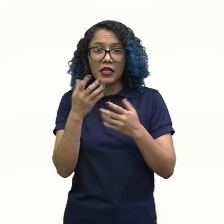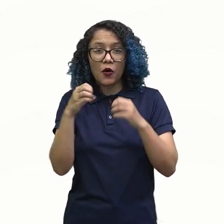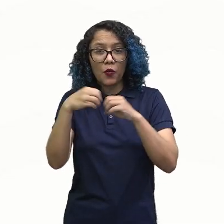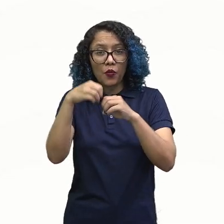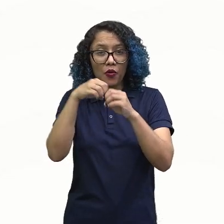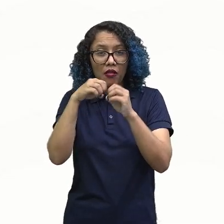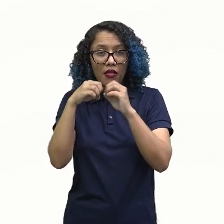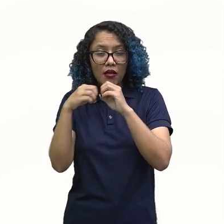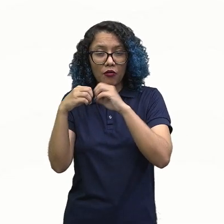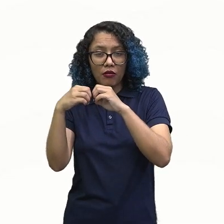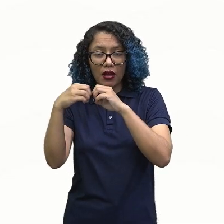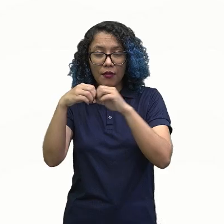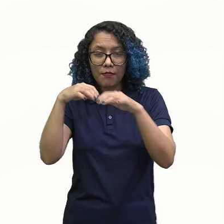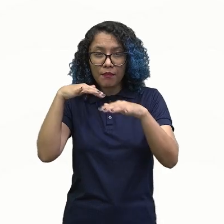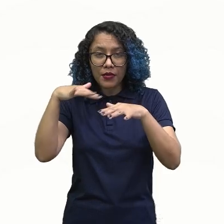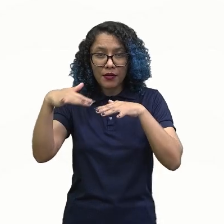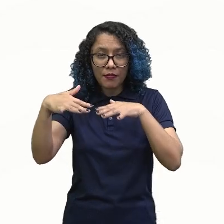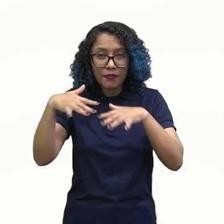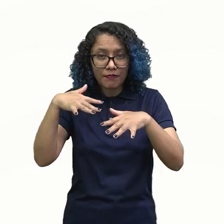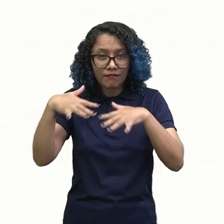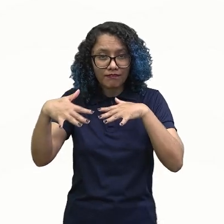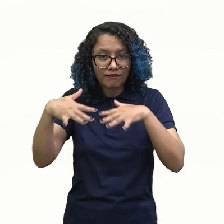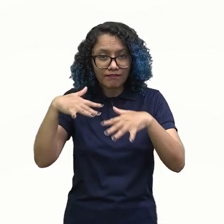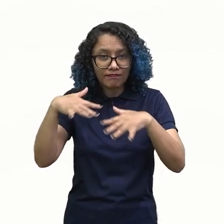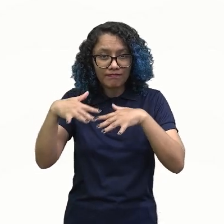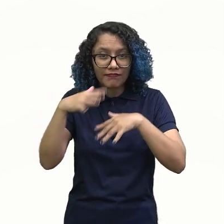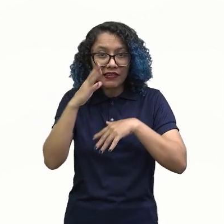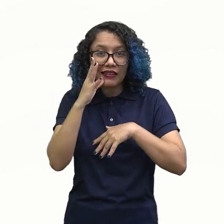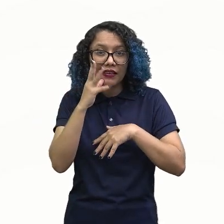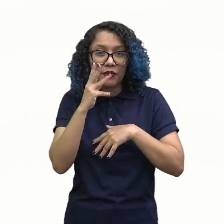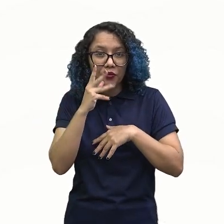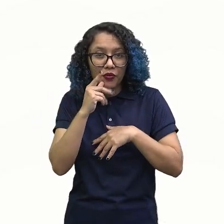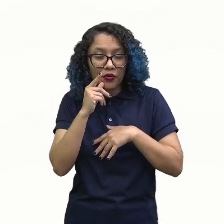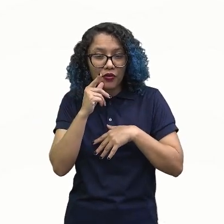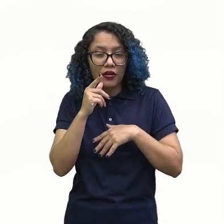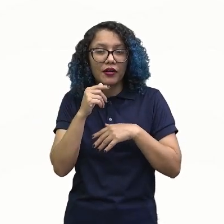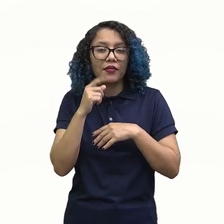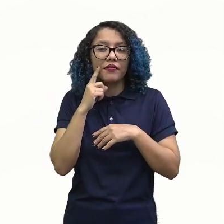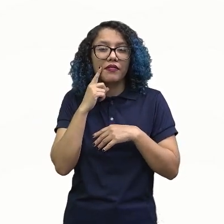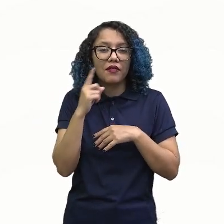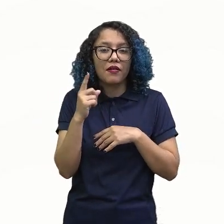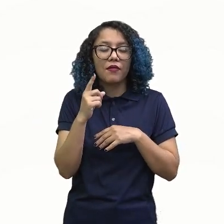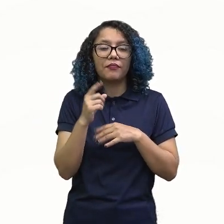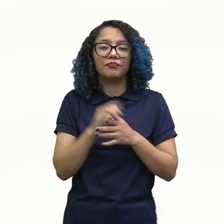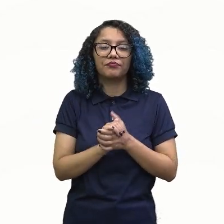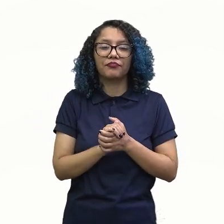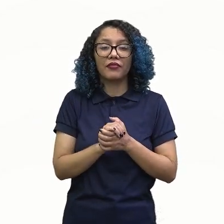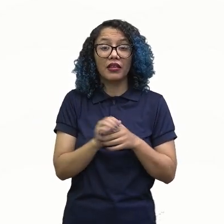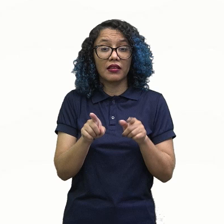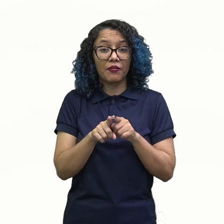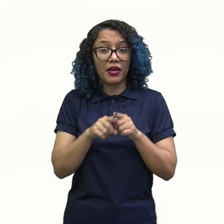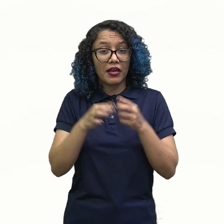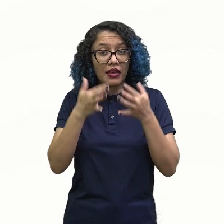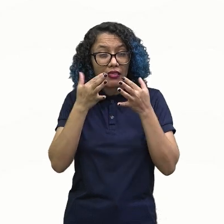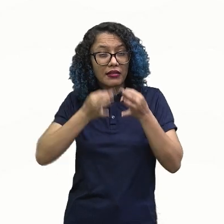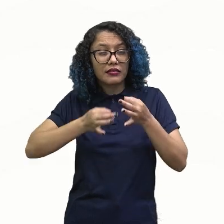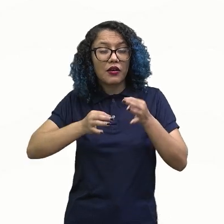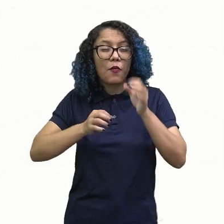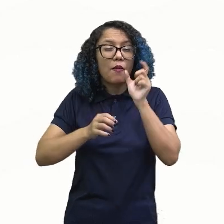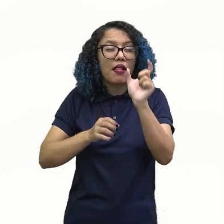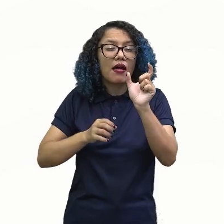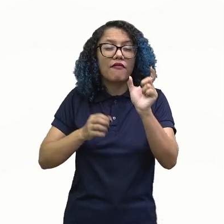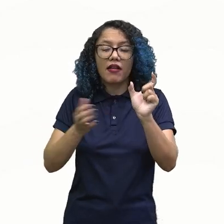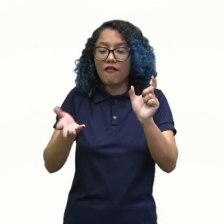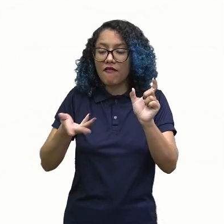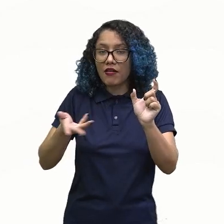se movem numa velocidade menor. Olha só, apareceu que palavra? Velocidade. Se eu estou falando